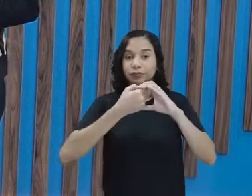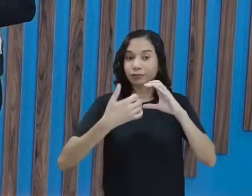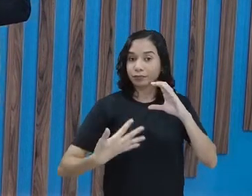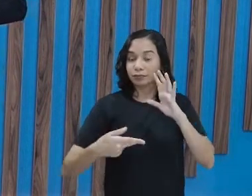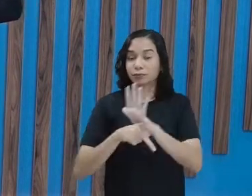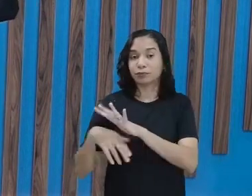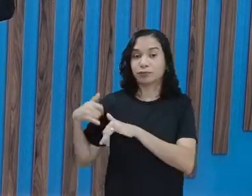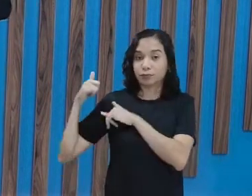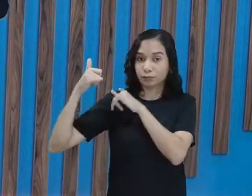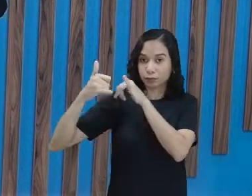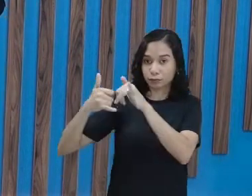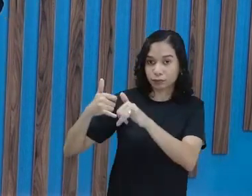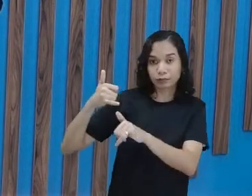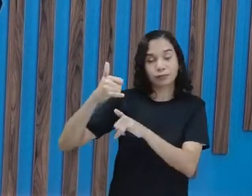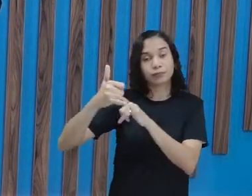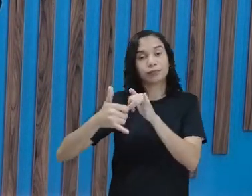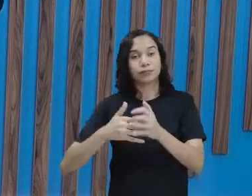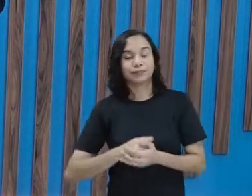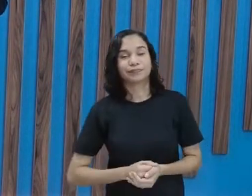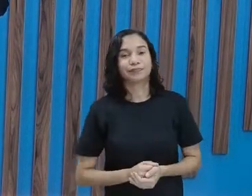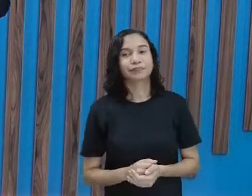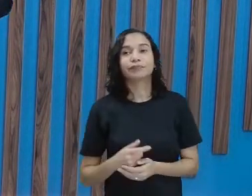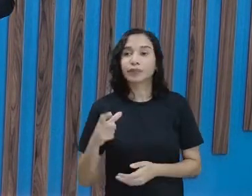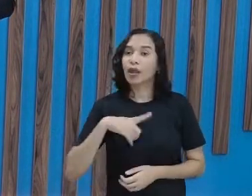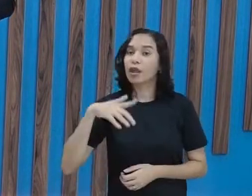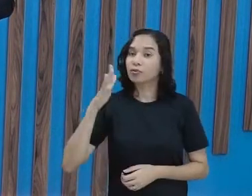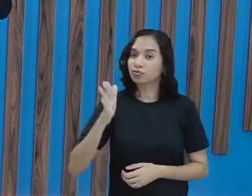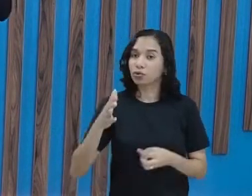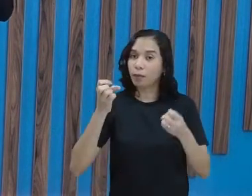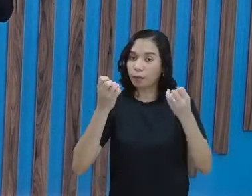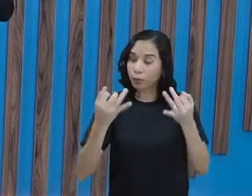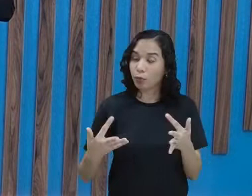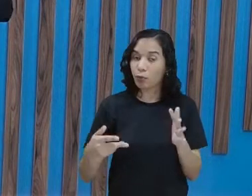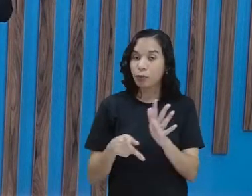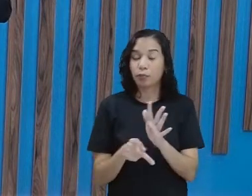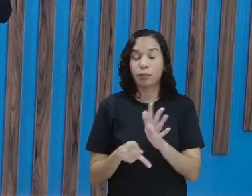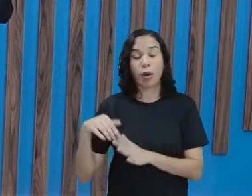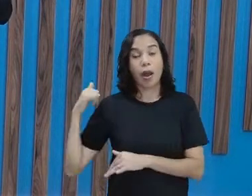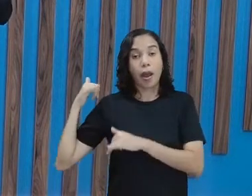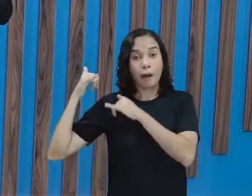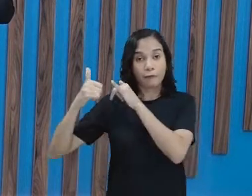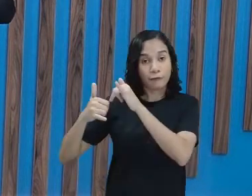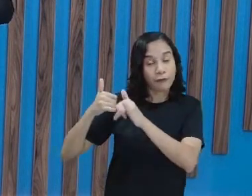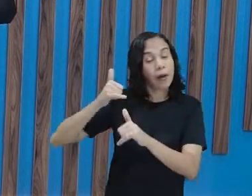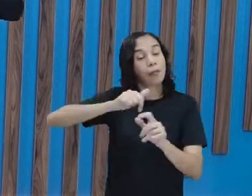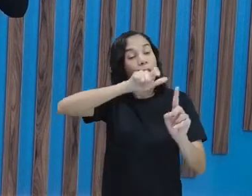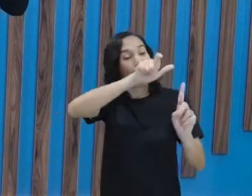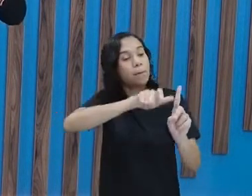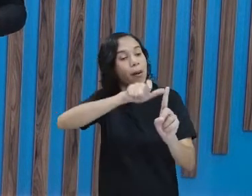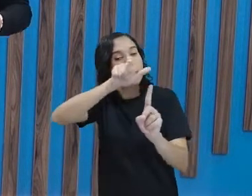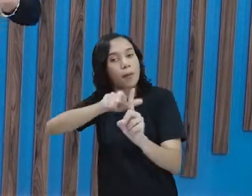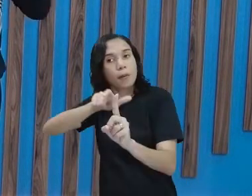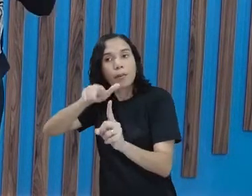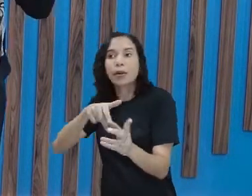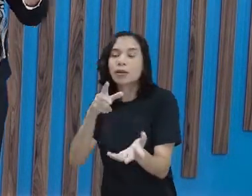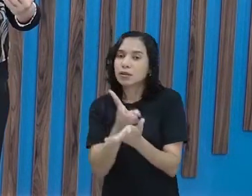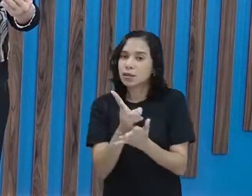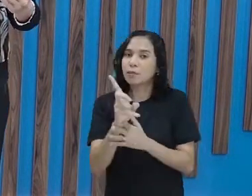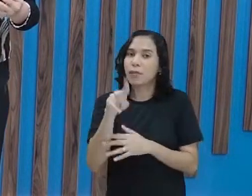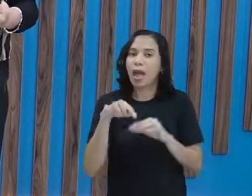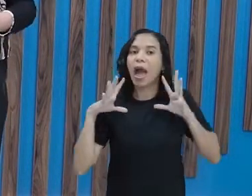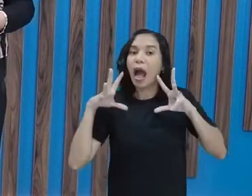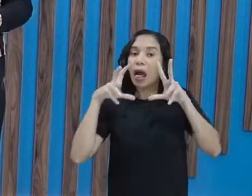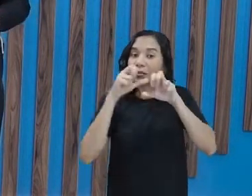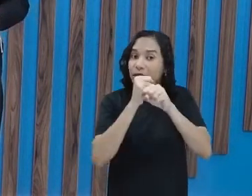as características das fábulas? Como eu já disse, nas fábulas, os personagens sempre são